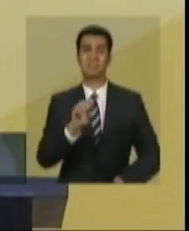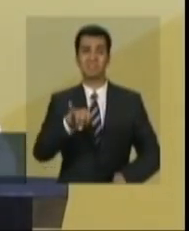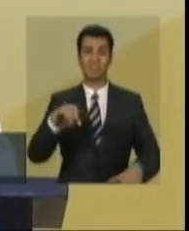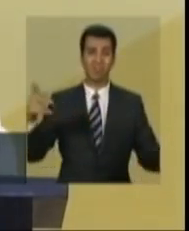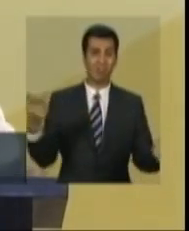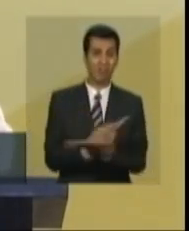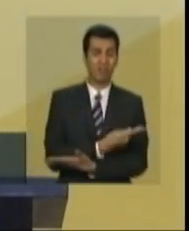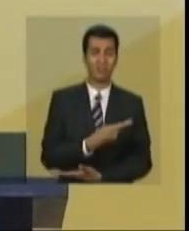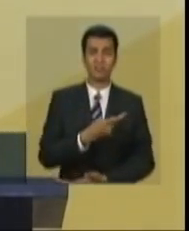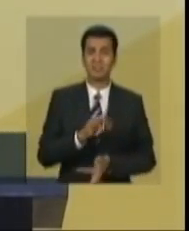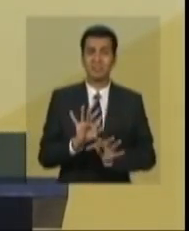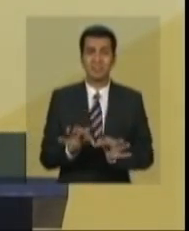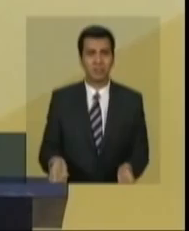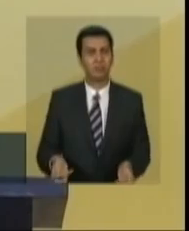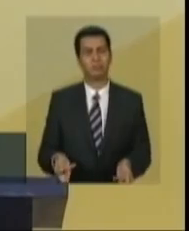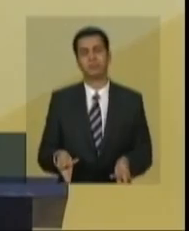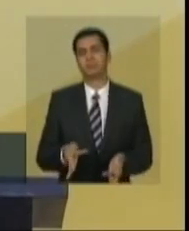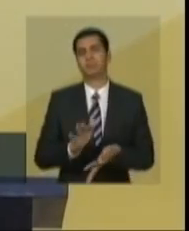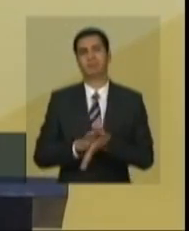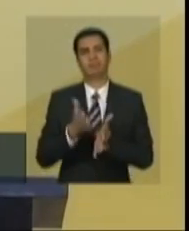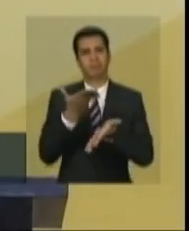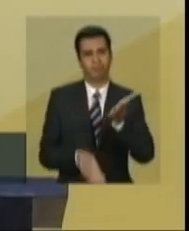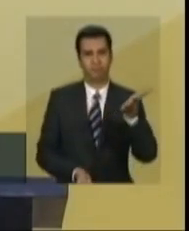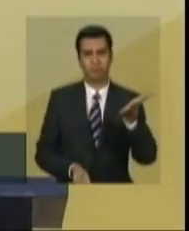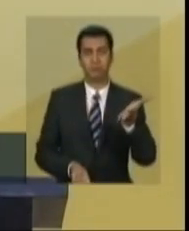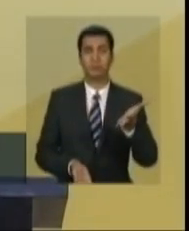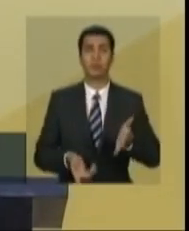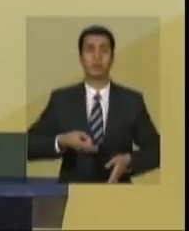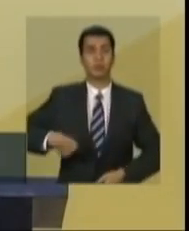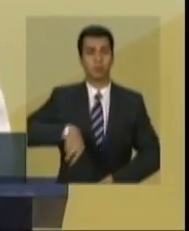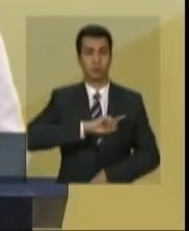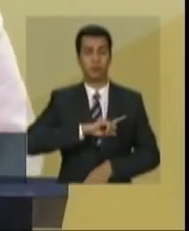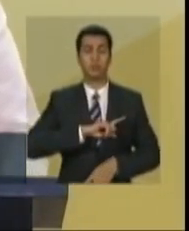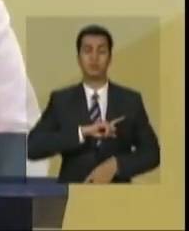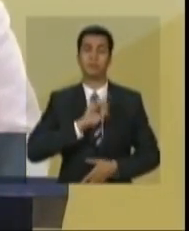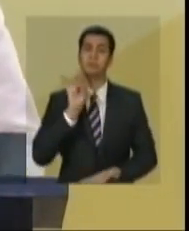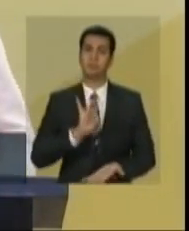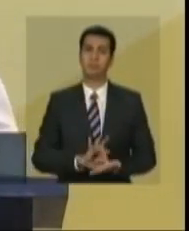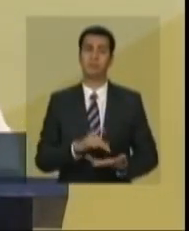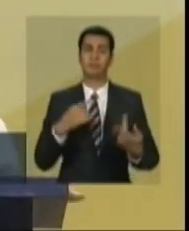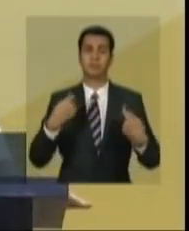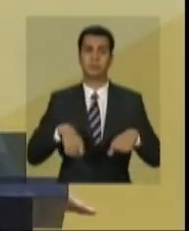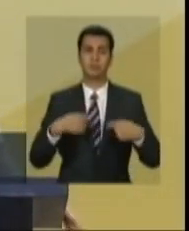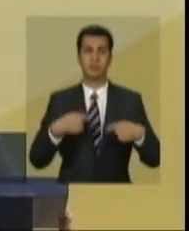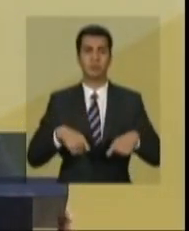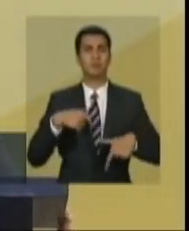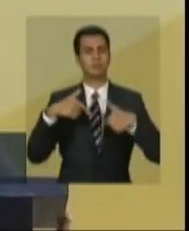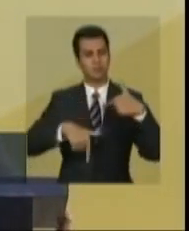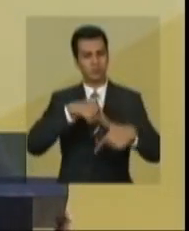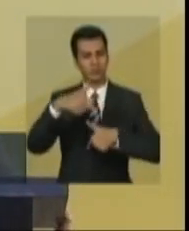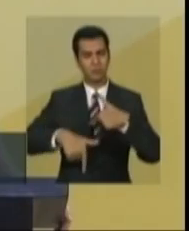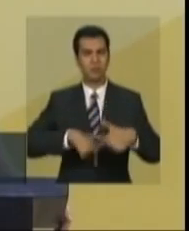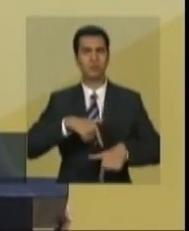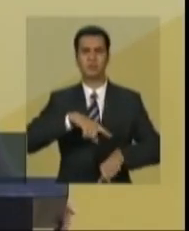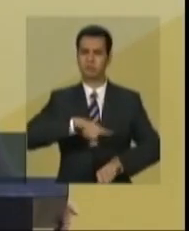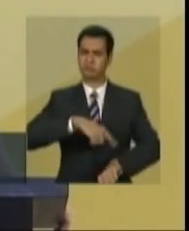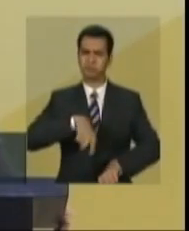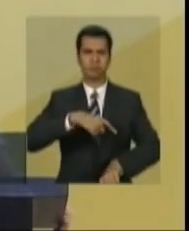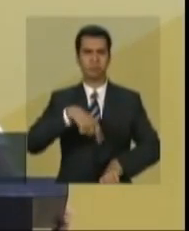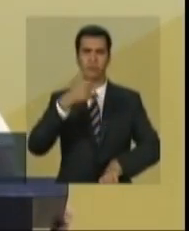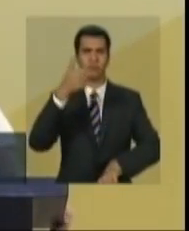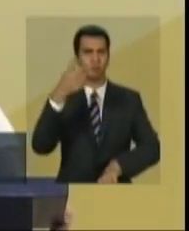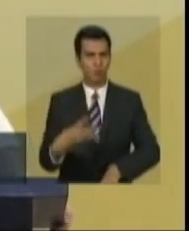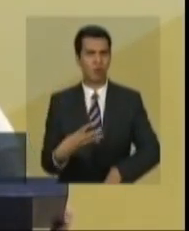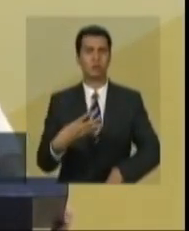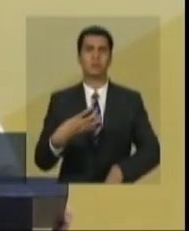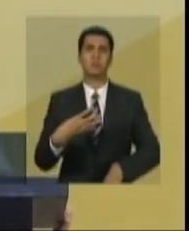erro. Para nós, é necessário mesmo um esforço de 24 horas por dia. E